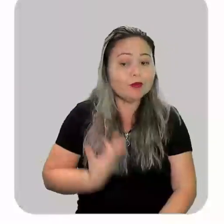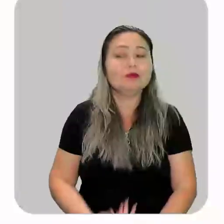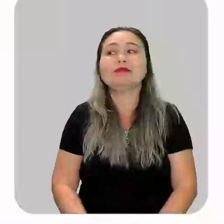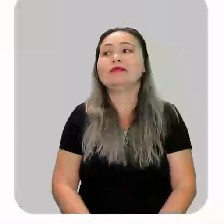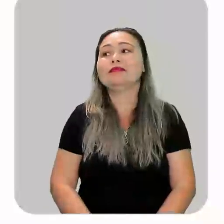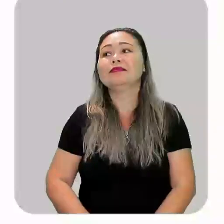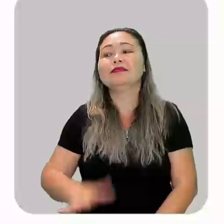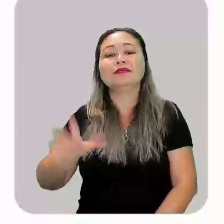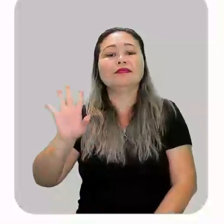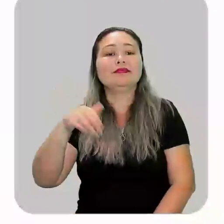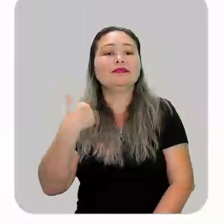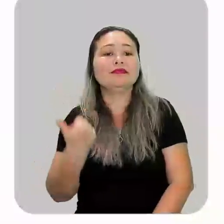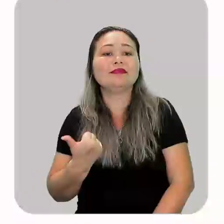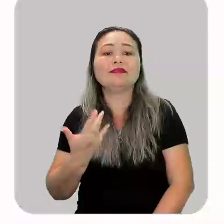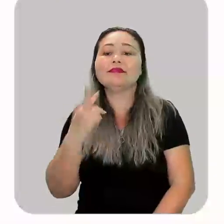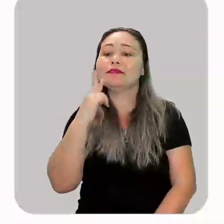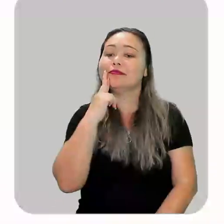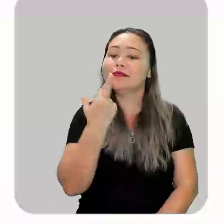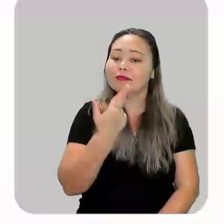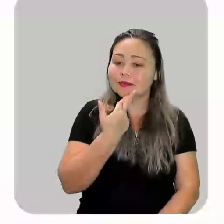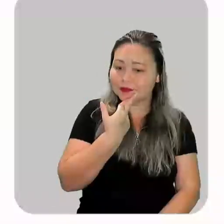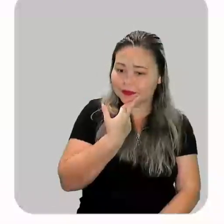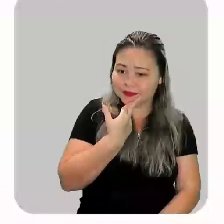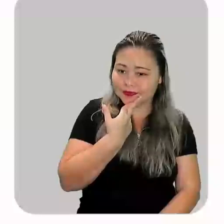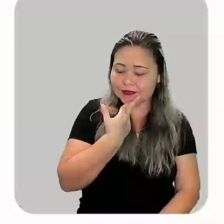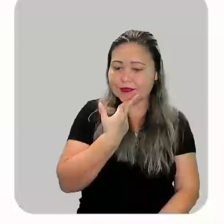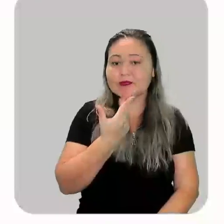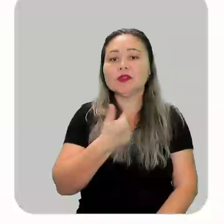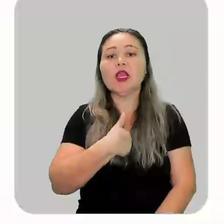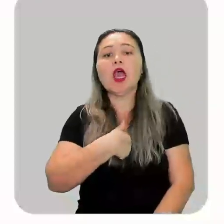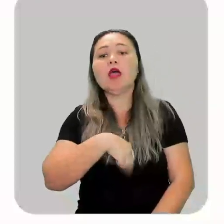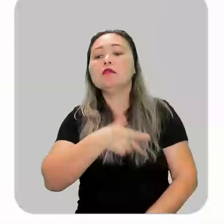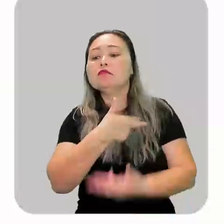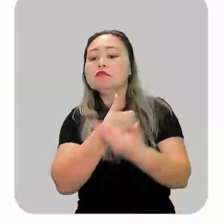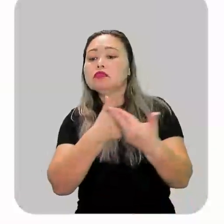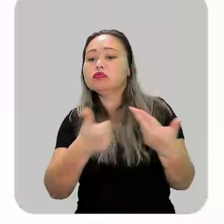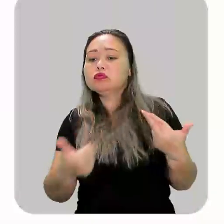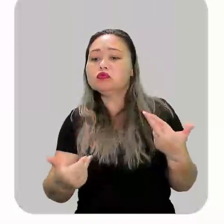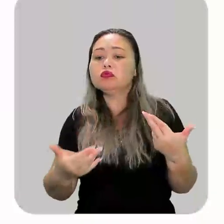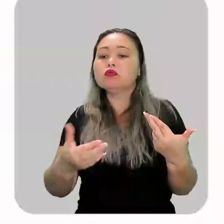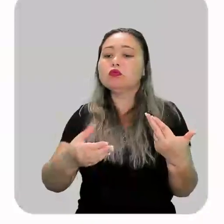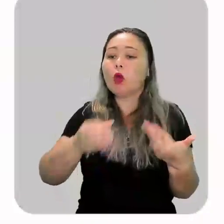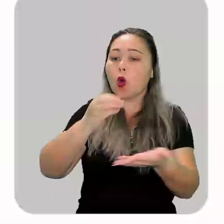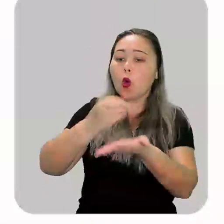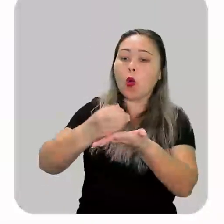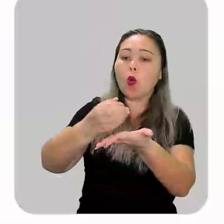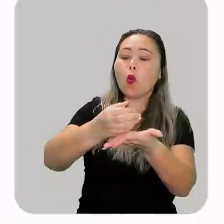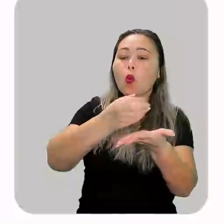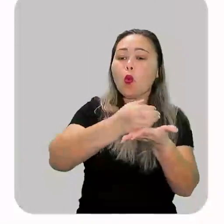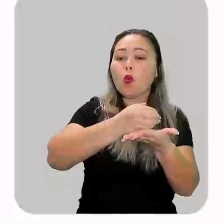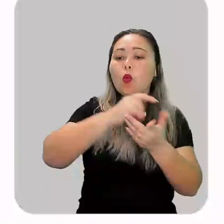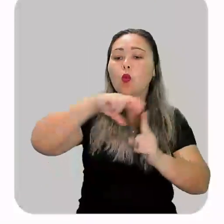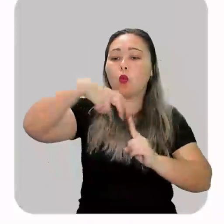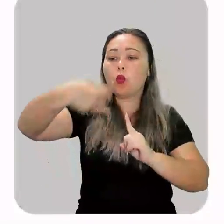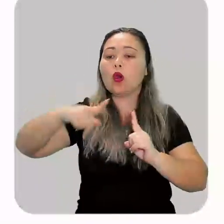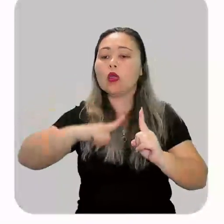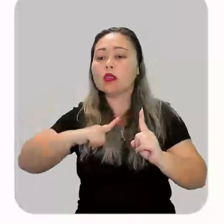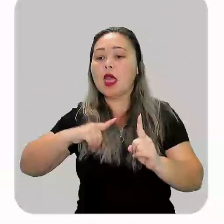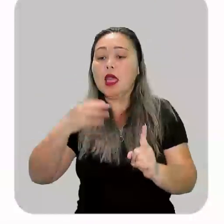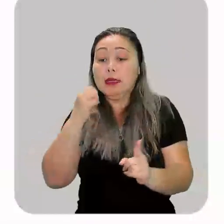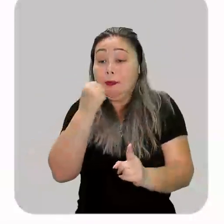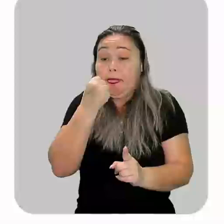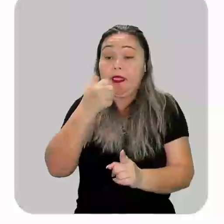lá. Muitos restaurantes servem refrigerante em copos contendo limão